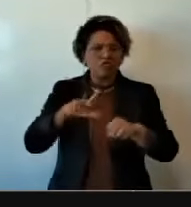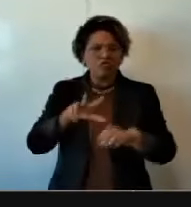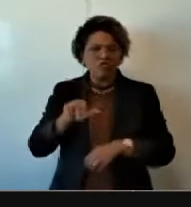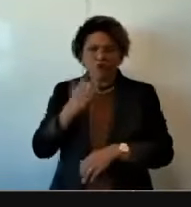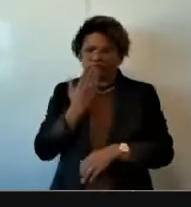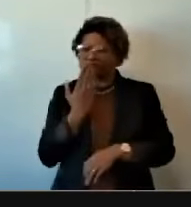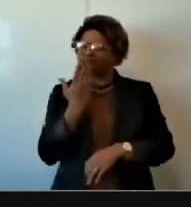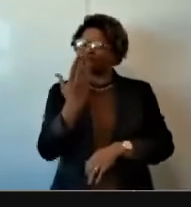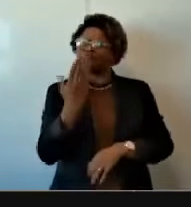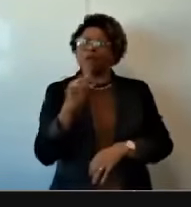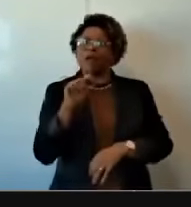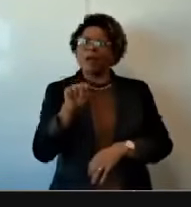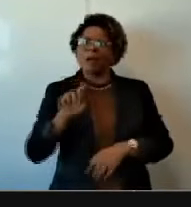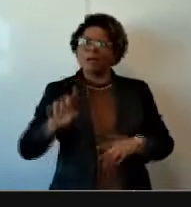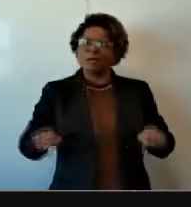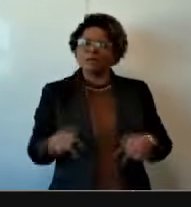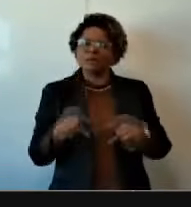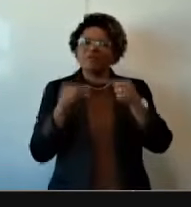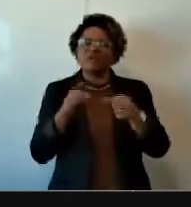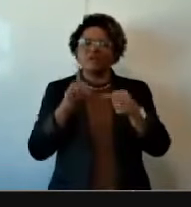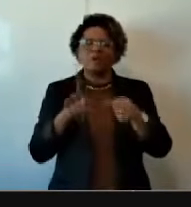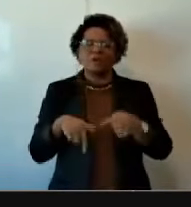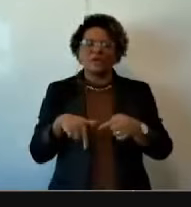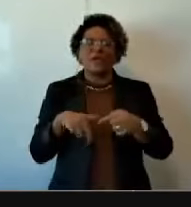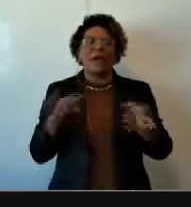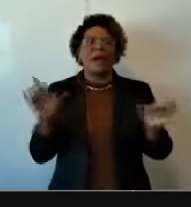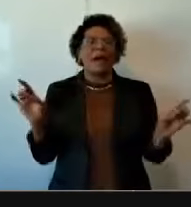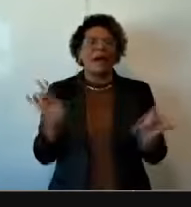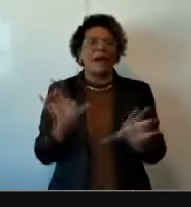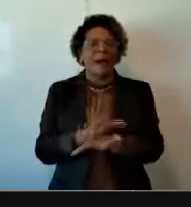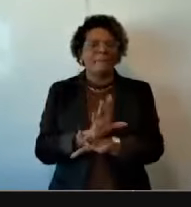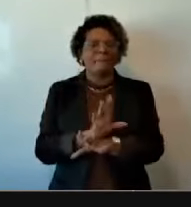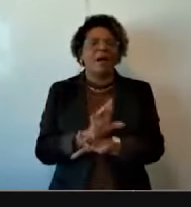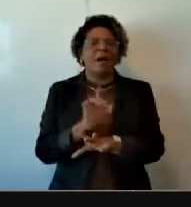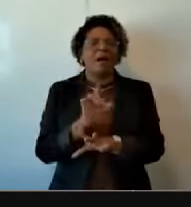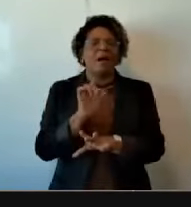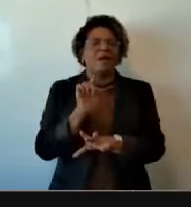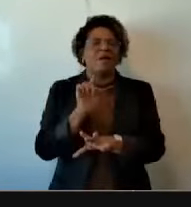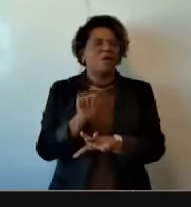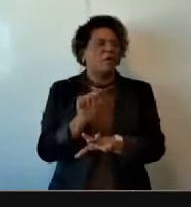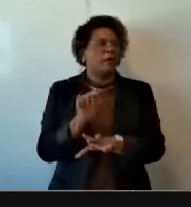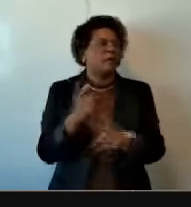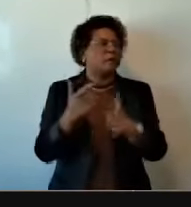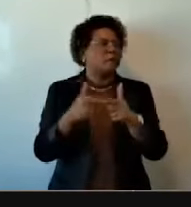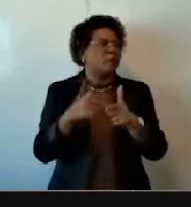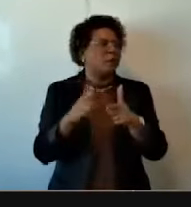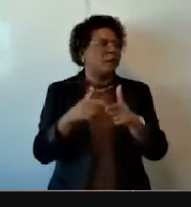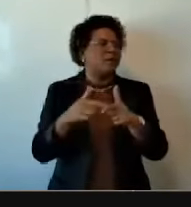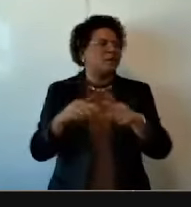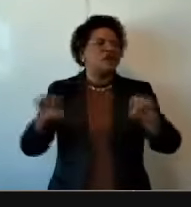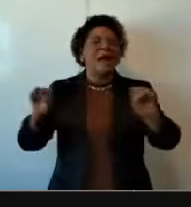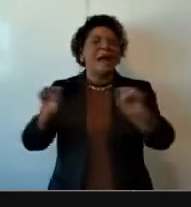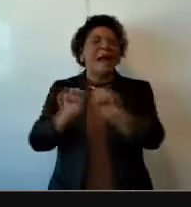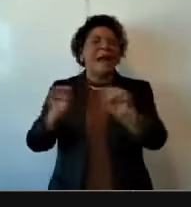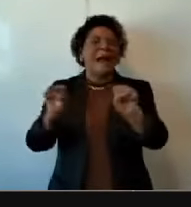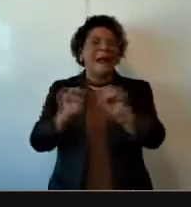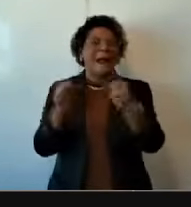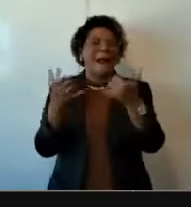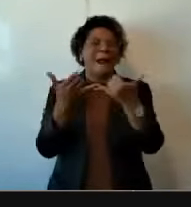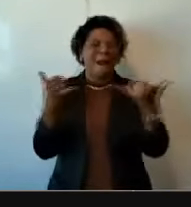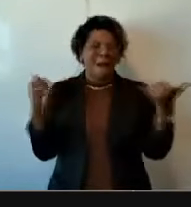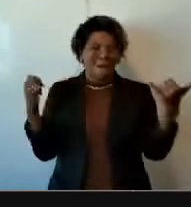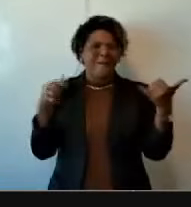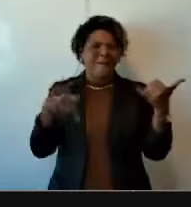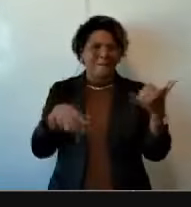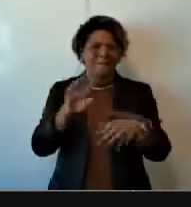é de sanear o cabeamento da nossa cidade. Cabeamento que já está rompido e que não faz nenhuma função de telecomunicações,